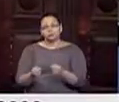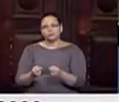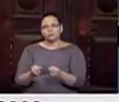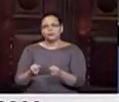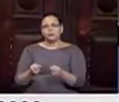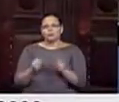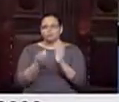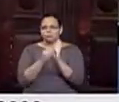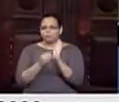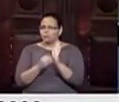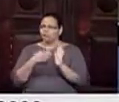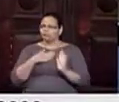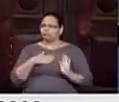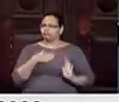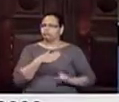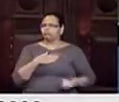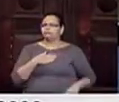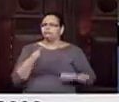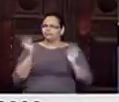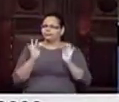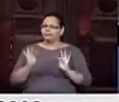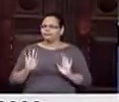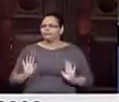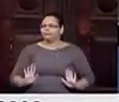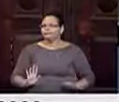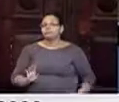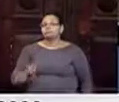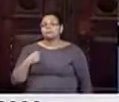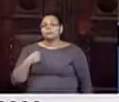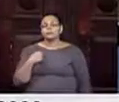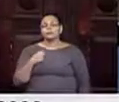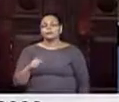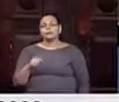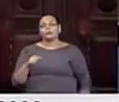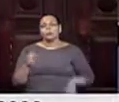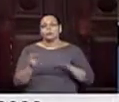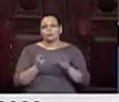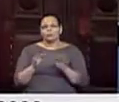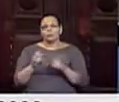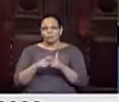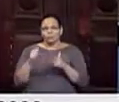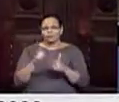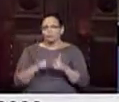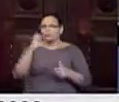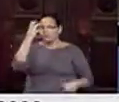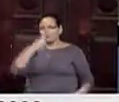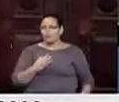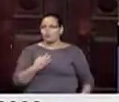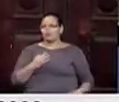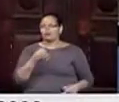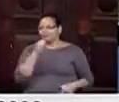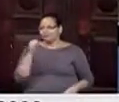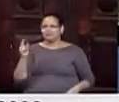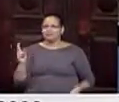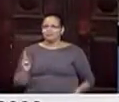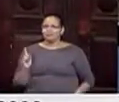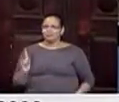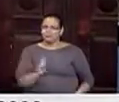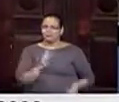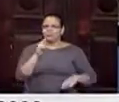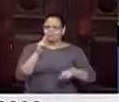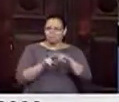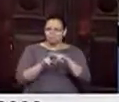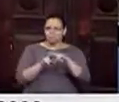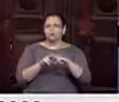que mostra que a assembléia do rio que é contribuir com um problema tão grande que entope as prisões que arruína milhares de